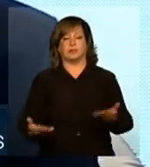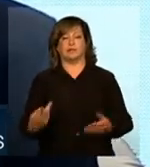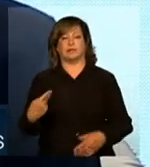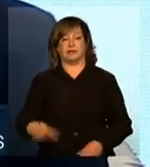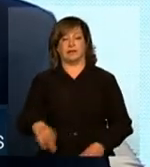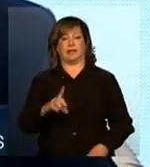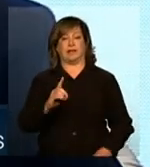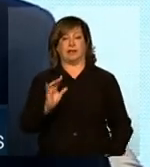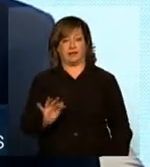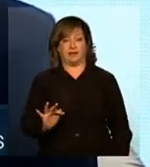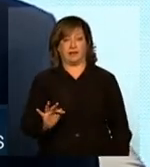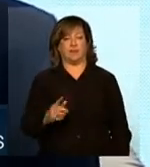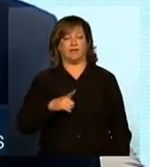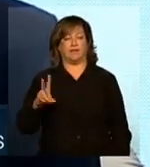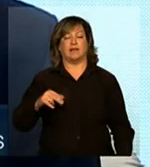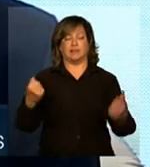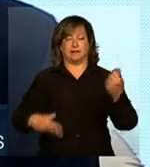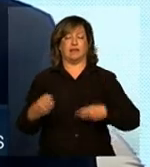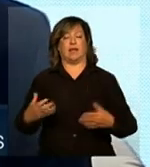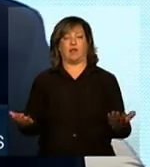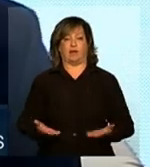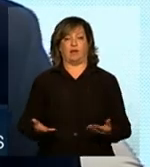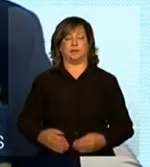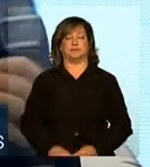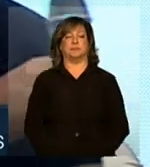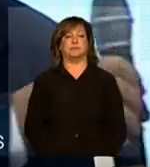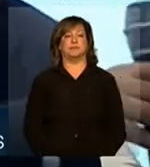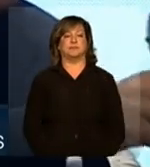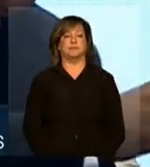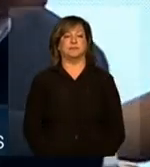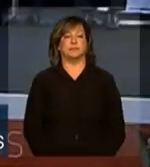Estado, que ele vai relatar agora para nós.